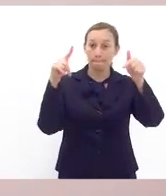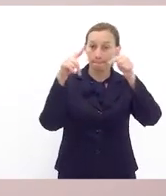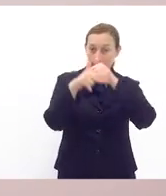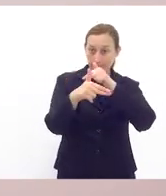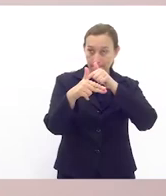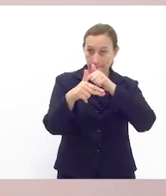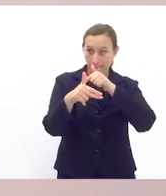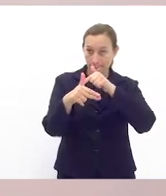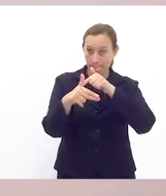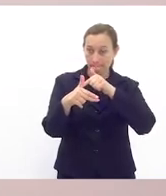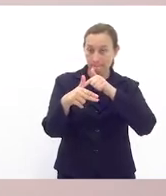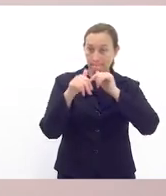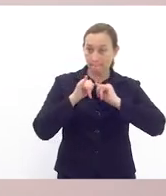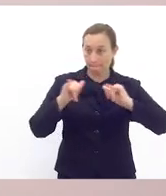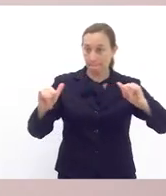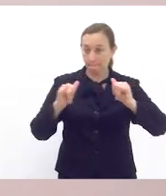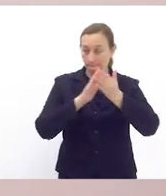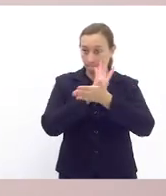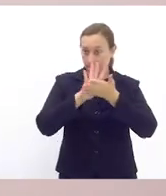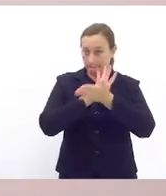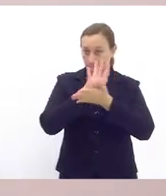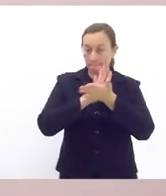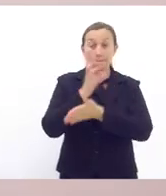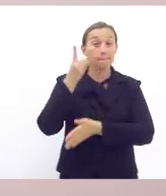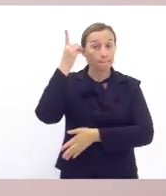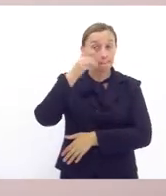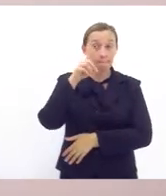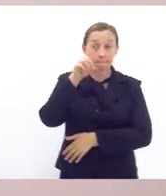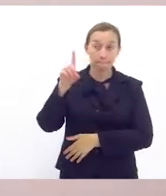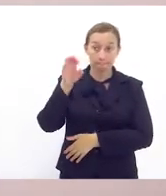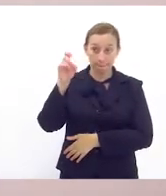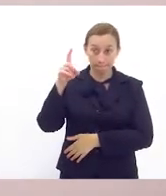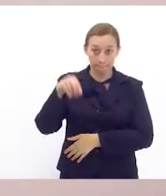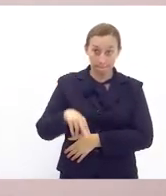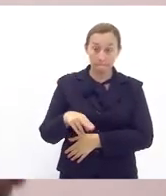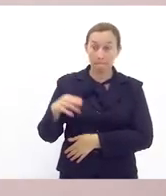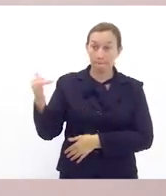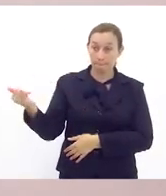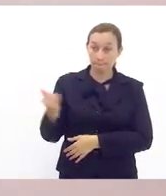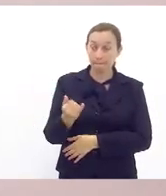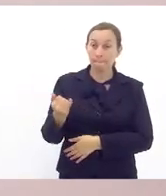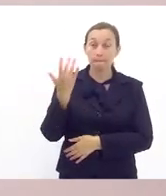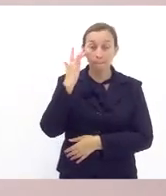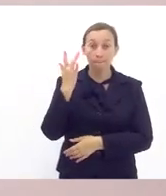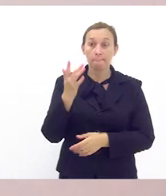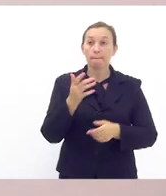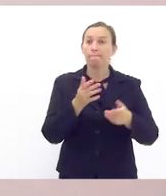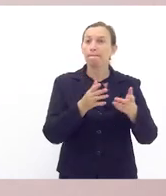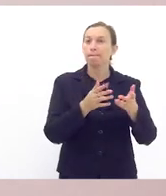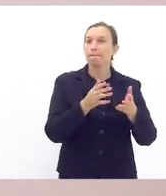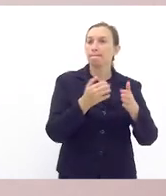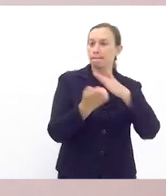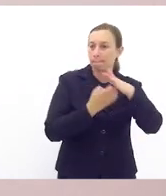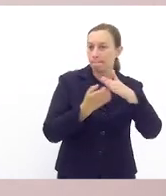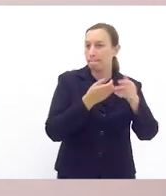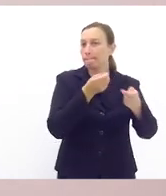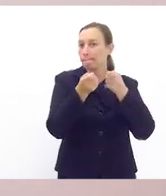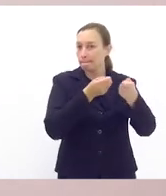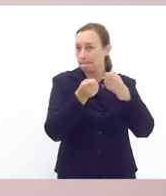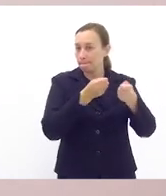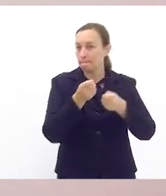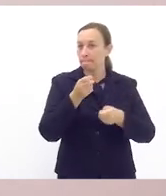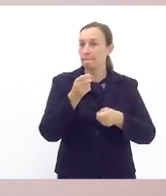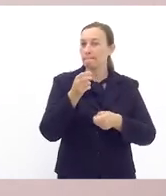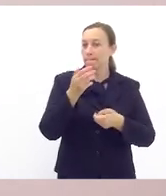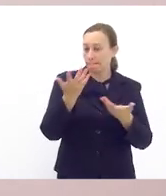aviso prévio que a senhora mencionou deputadas acho que isso é um objeto da regulação da regulação no vinda da Anel